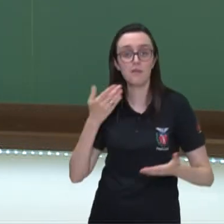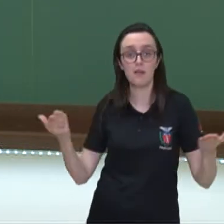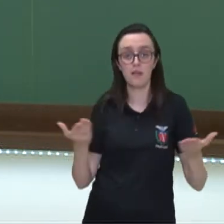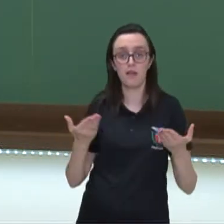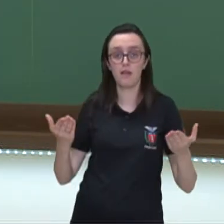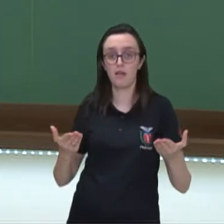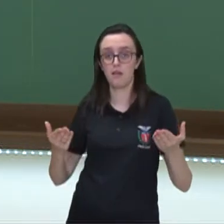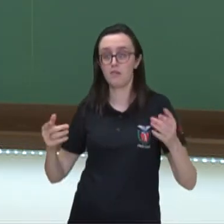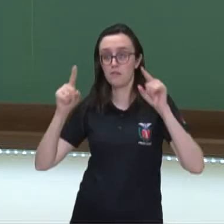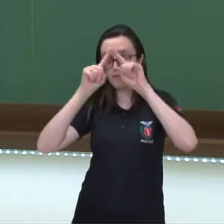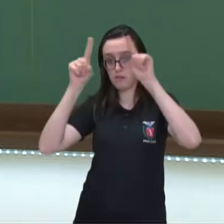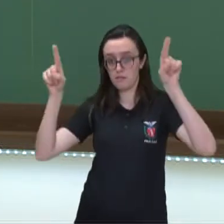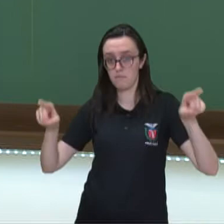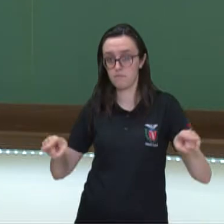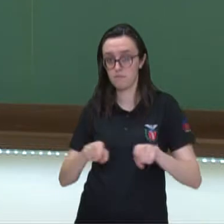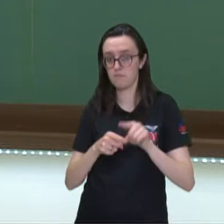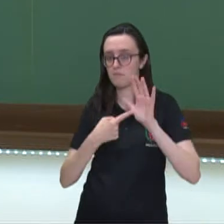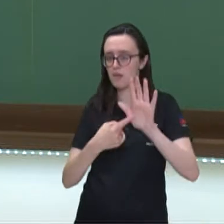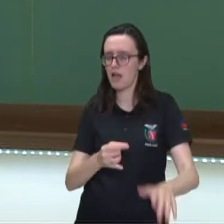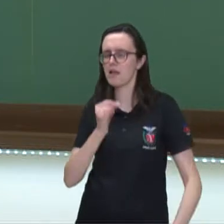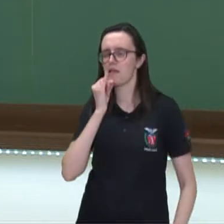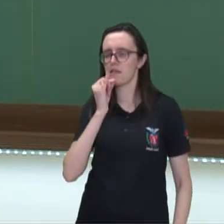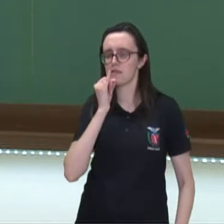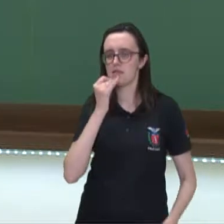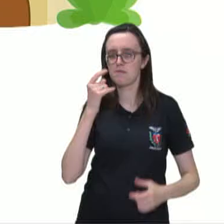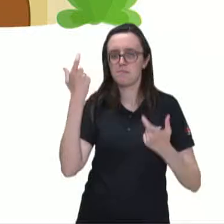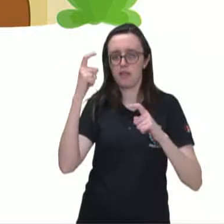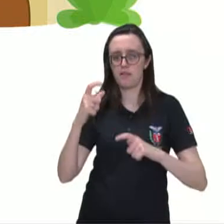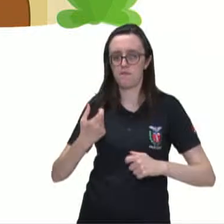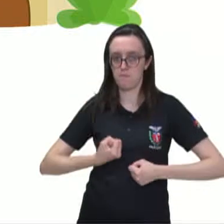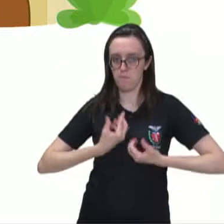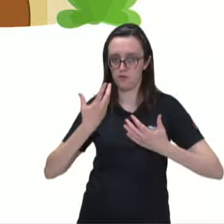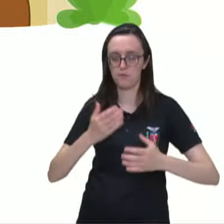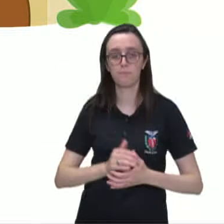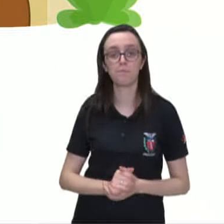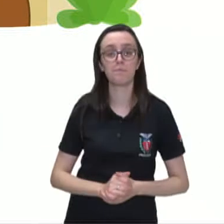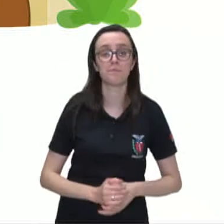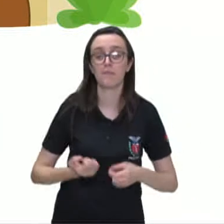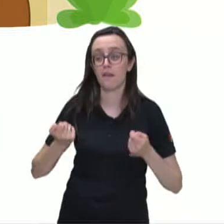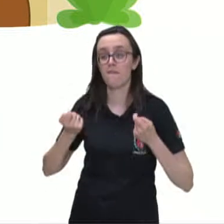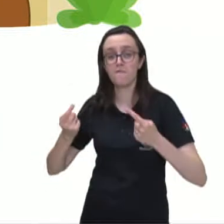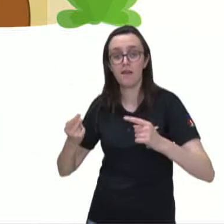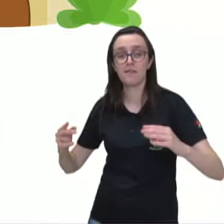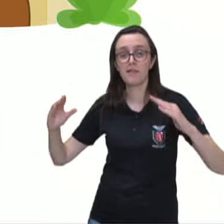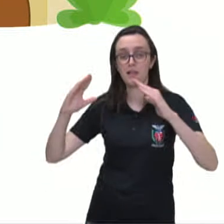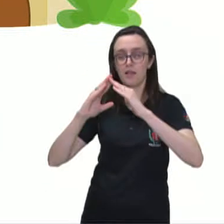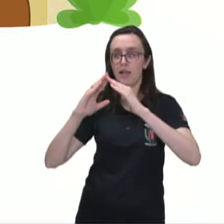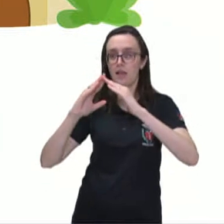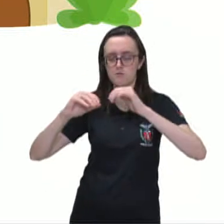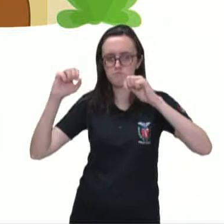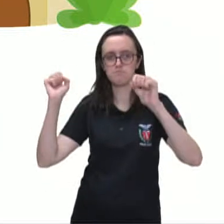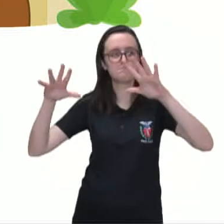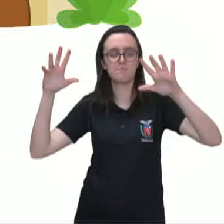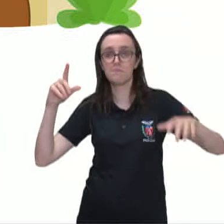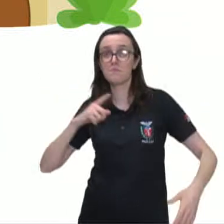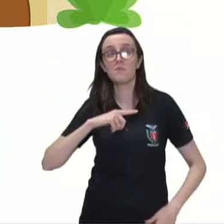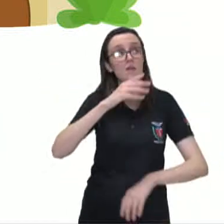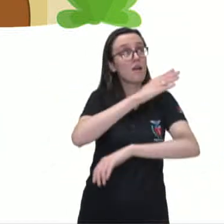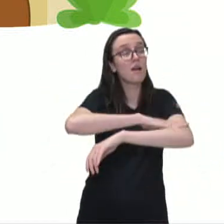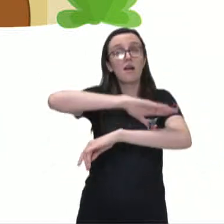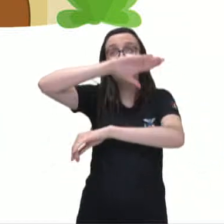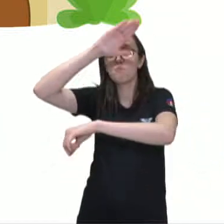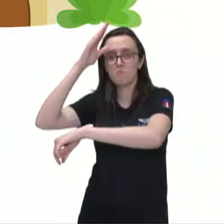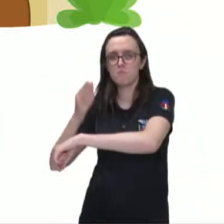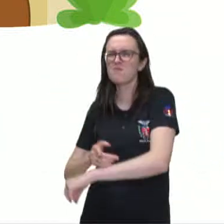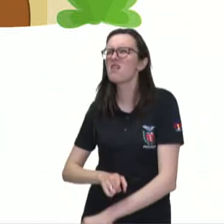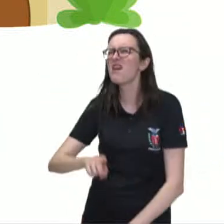então comigo um exemplo de classificado poético, acompanhe um trecho. Vende-se uma casa encantada no topo da mais alta